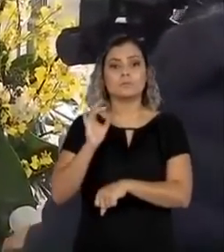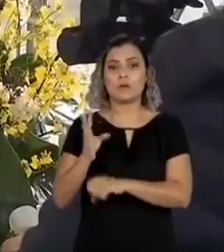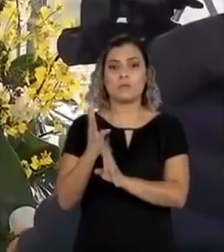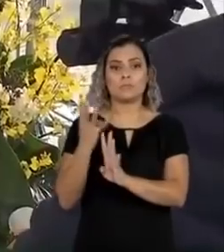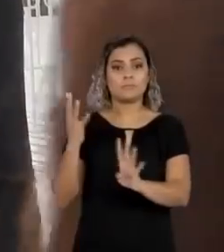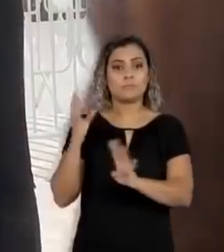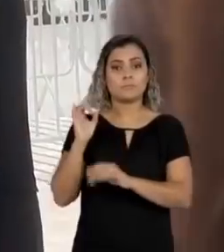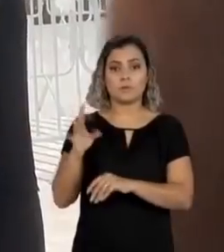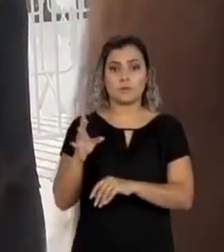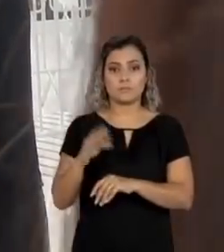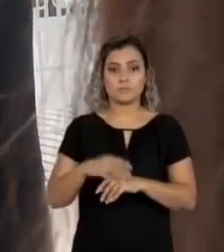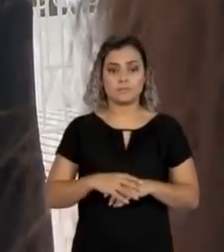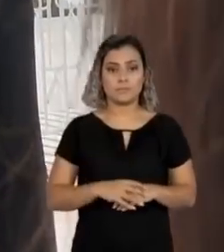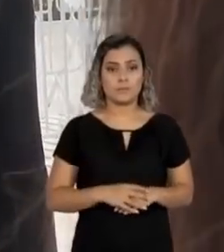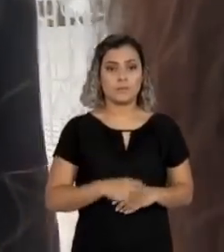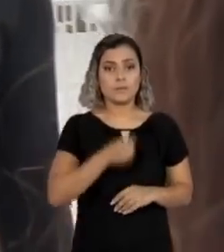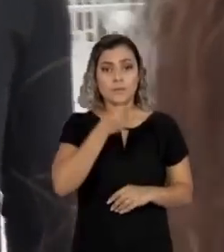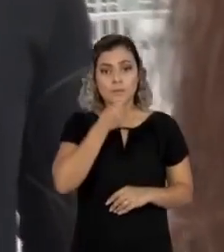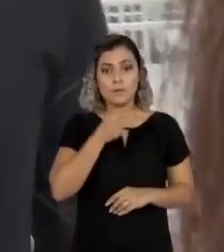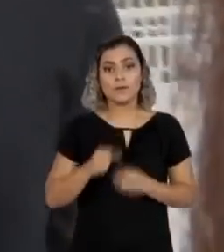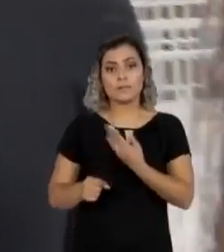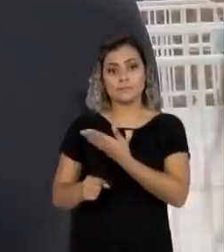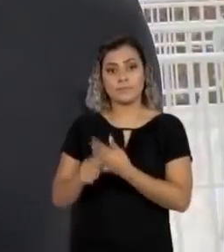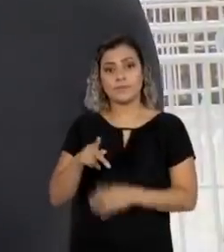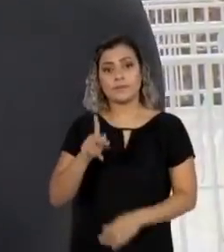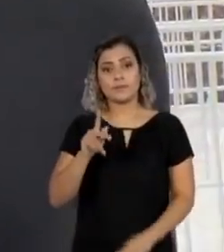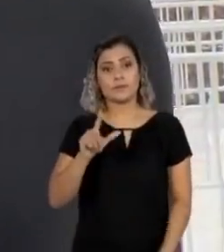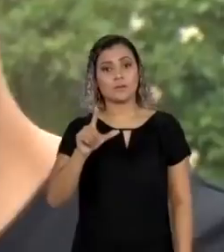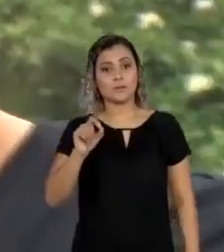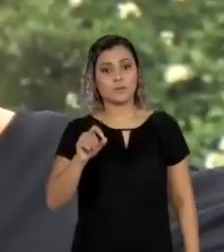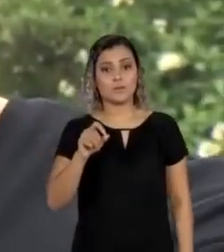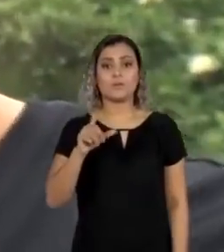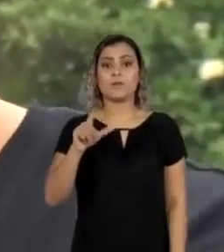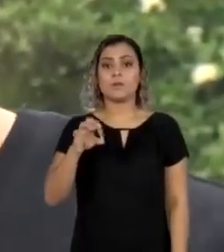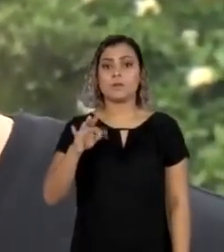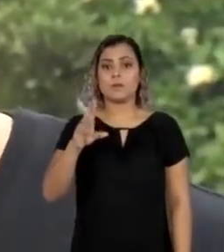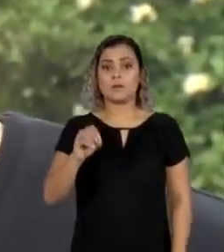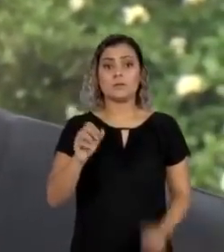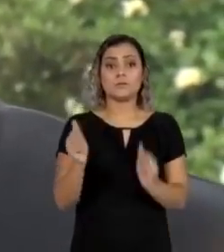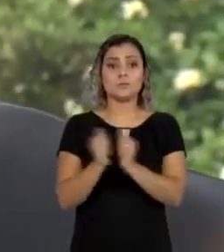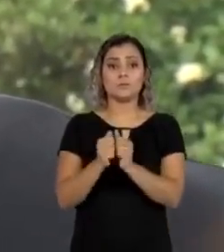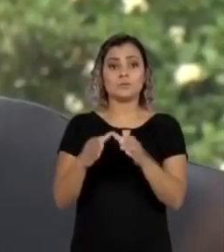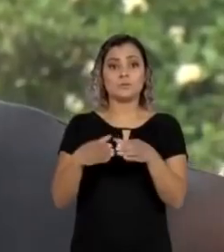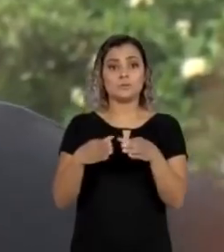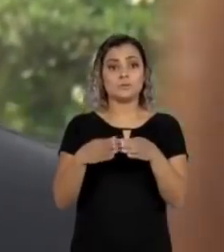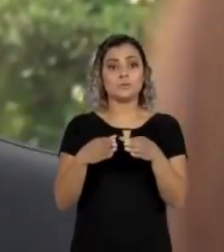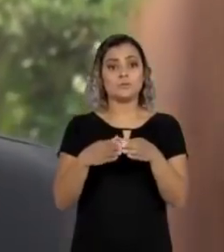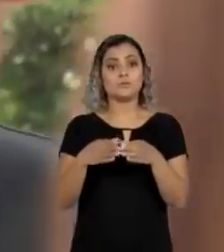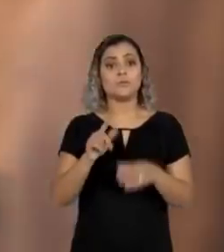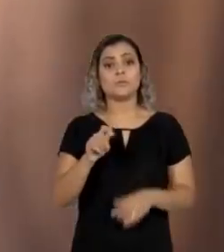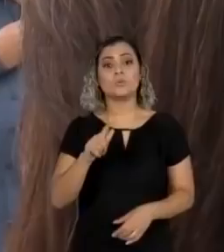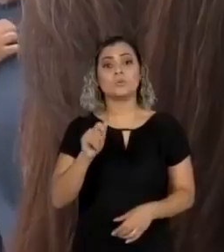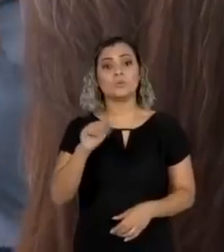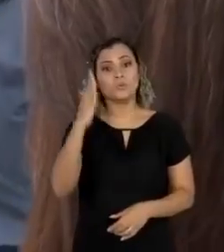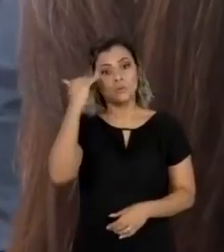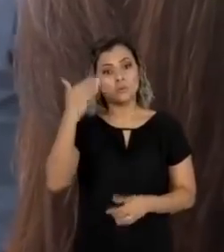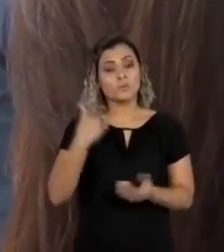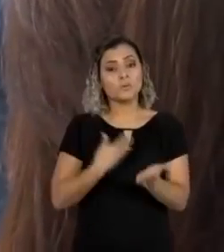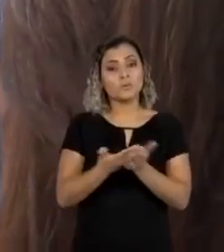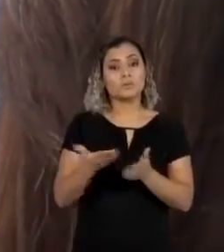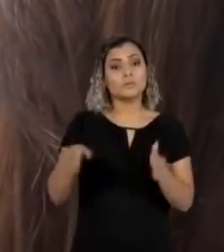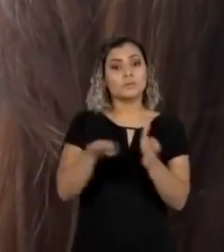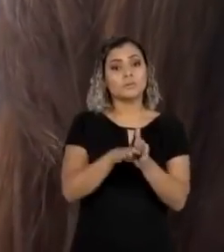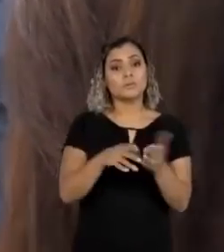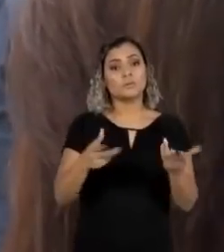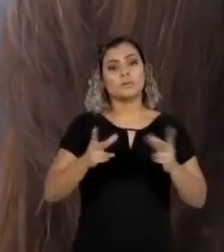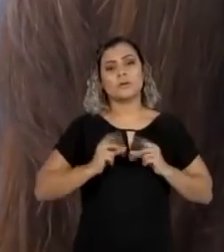da sala. Os cantores Kiko e Leandro, do grupo KLB, lançado por Gugu, chegaram cedo. A gente